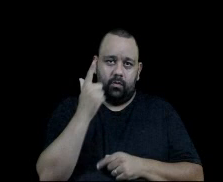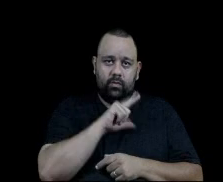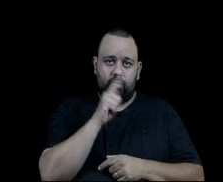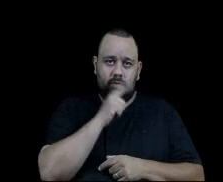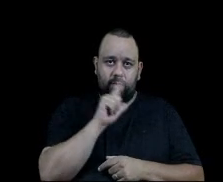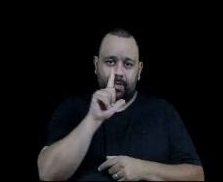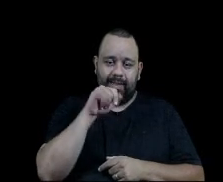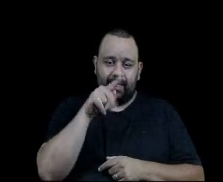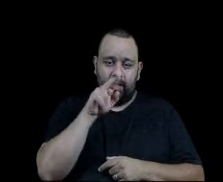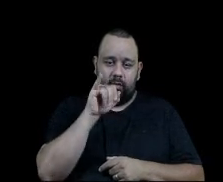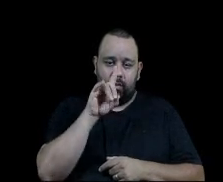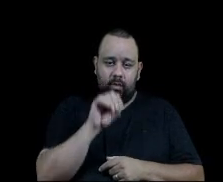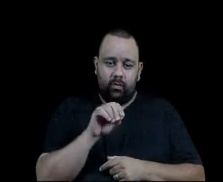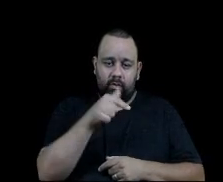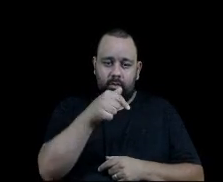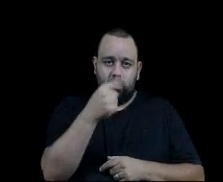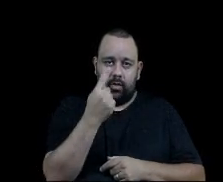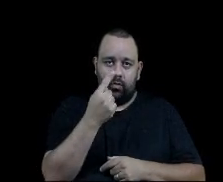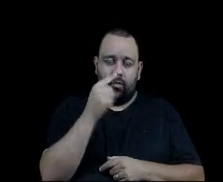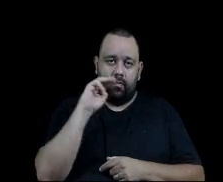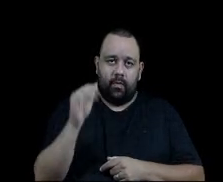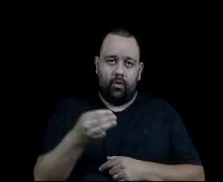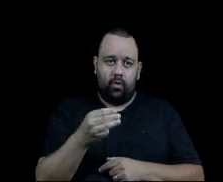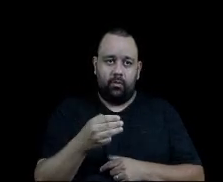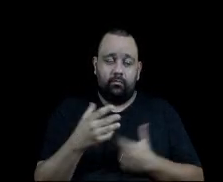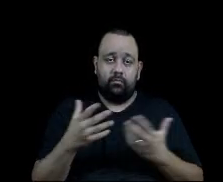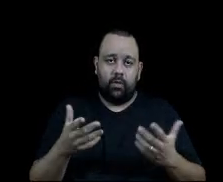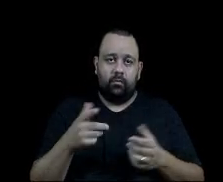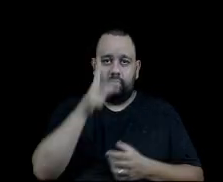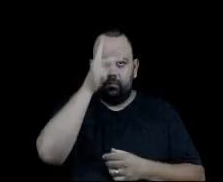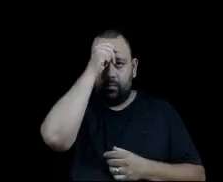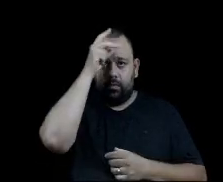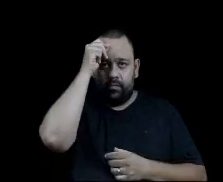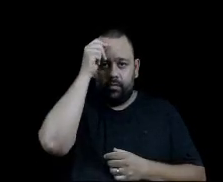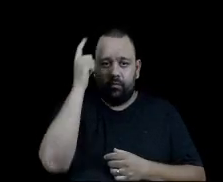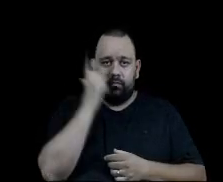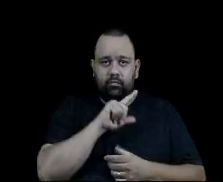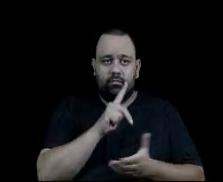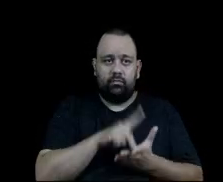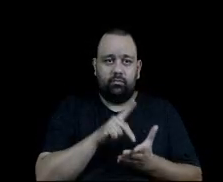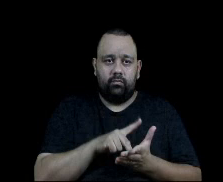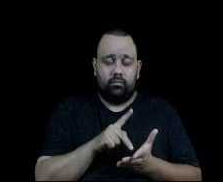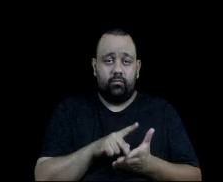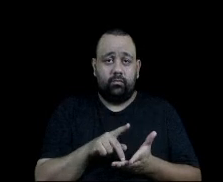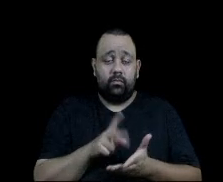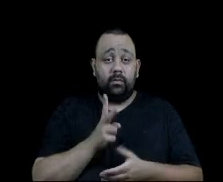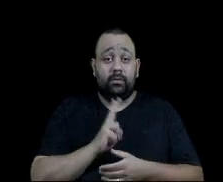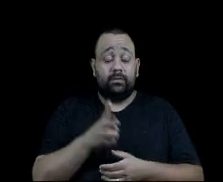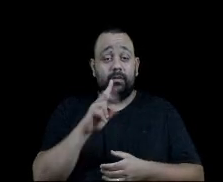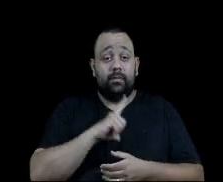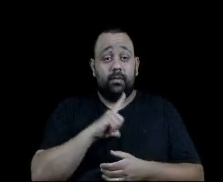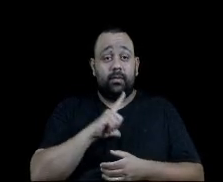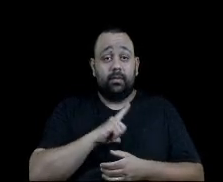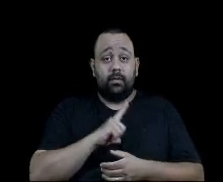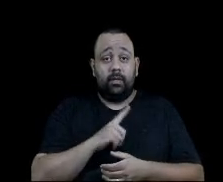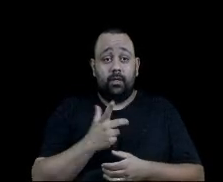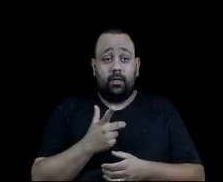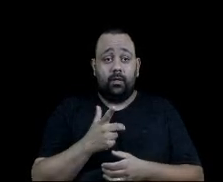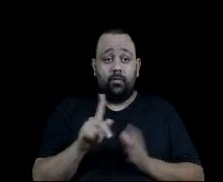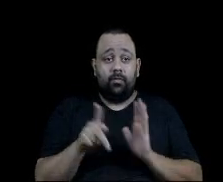24,42%, também ali dentro do seu liquidado, que foi 71 milhões. Então, a prefeitura ela sempre